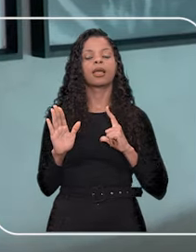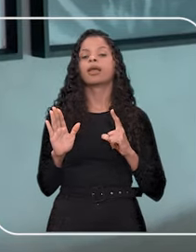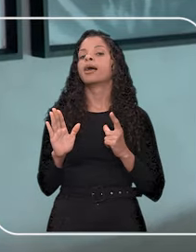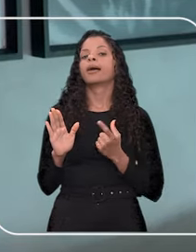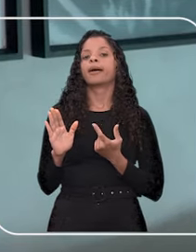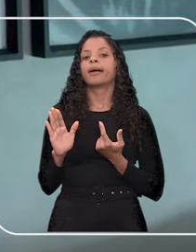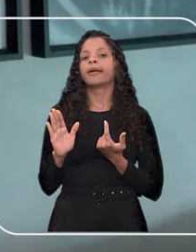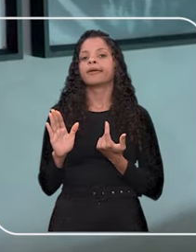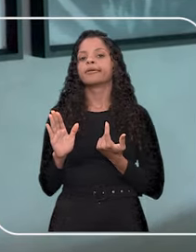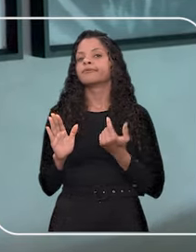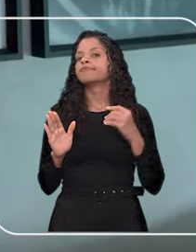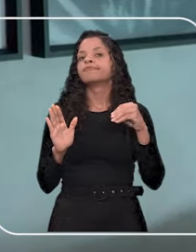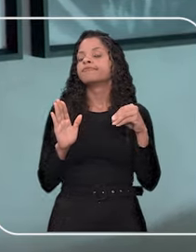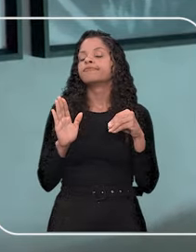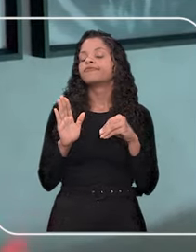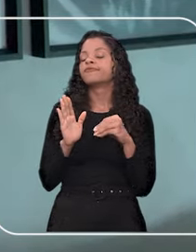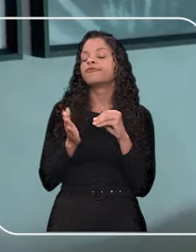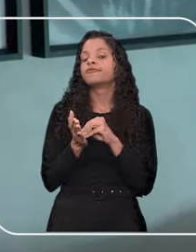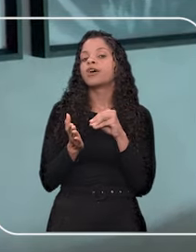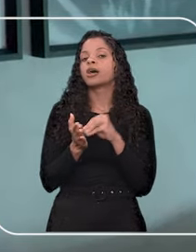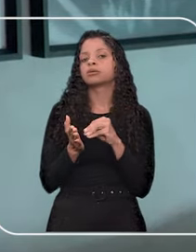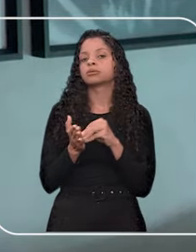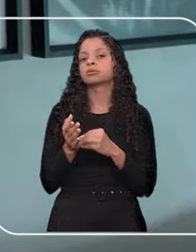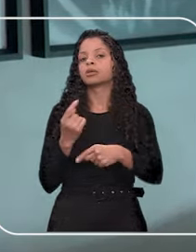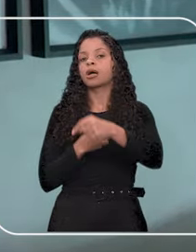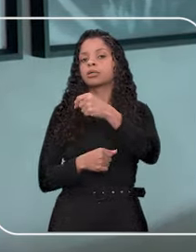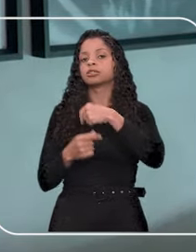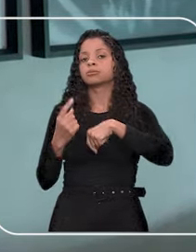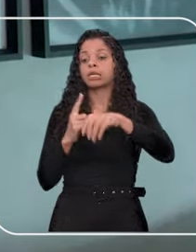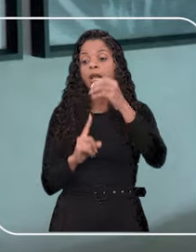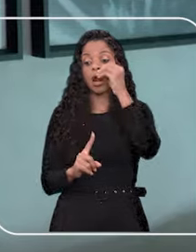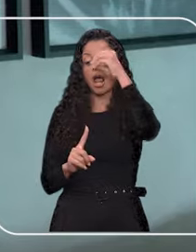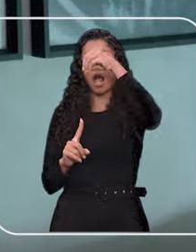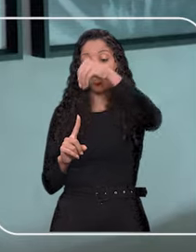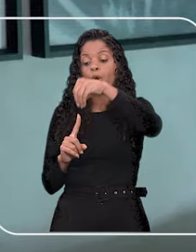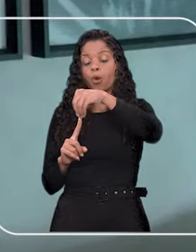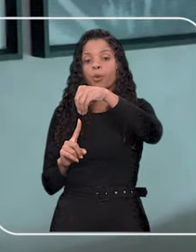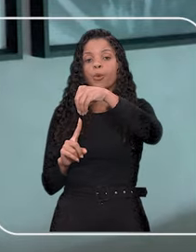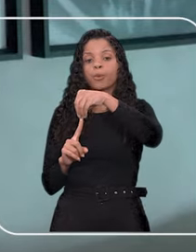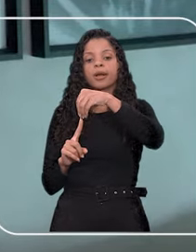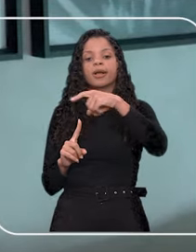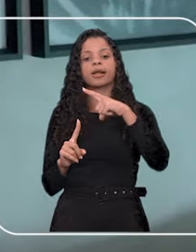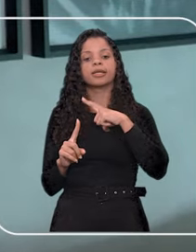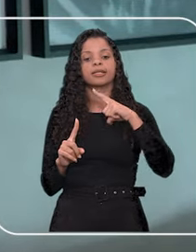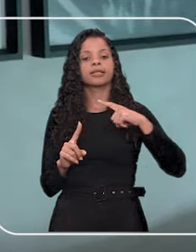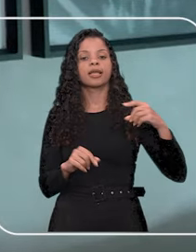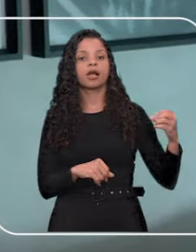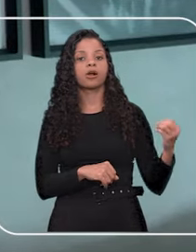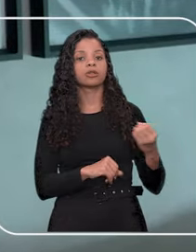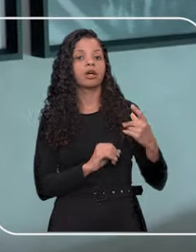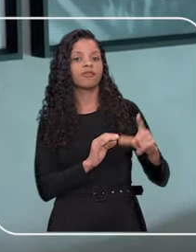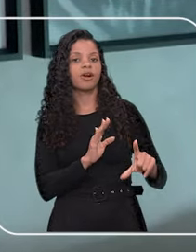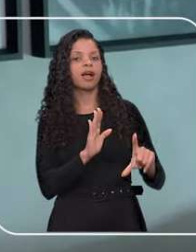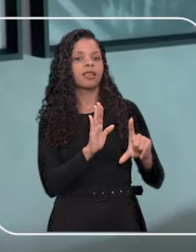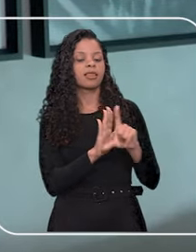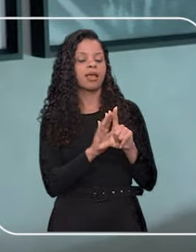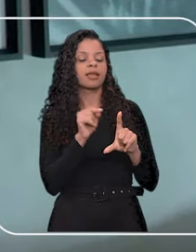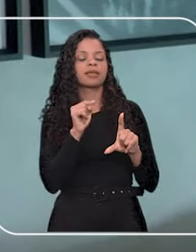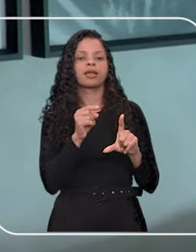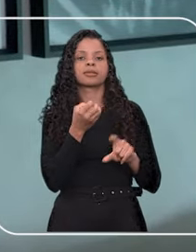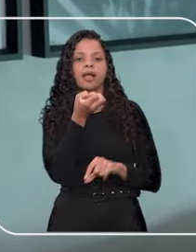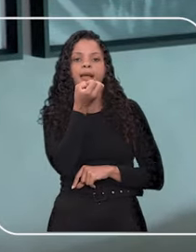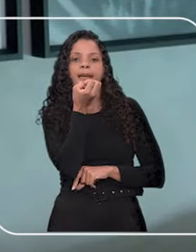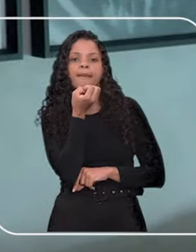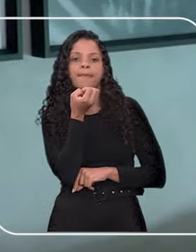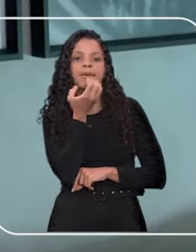improbidade administrativa classificada na modalidade culposa e eu tenho aqui uma nova lei que é mais benéfica que